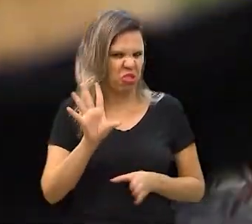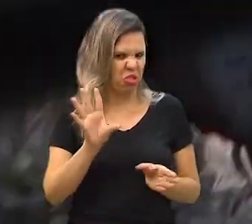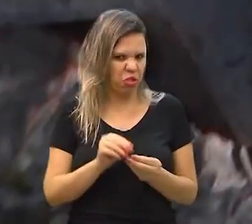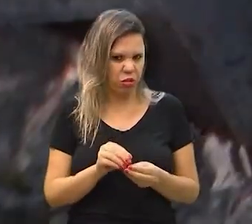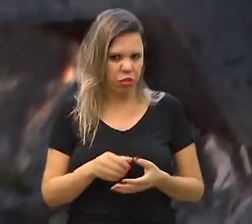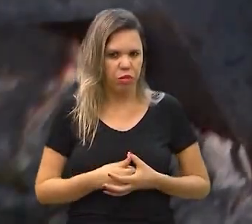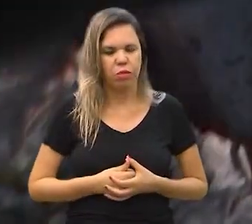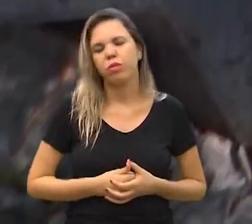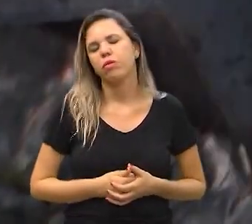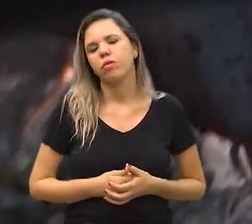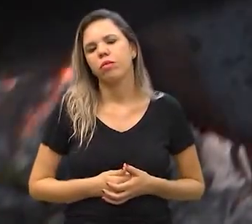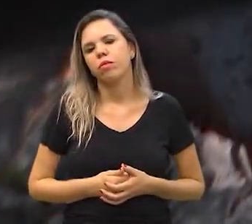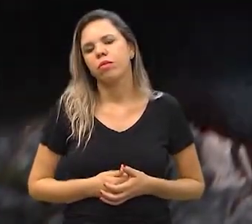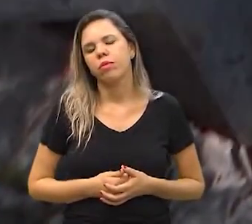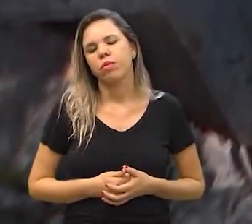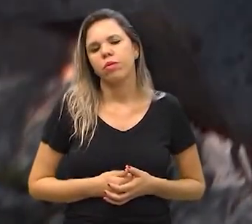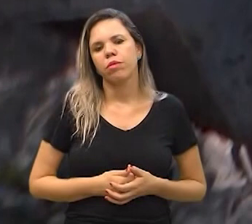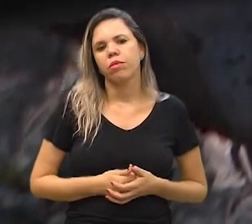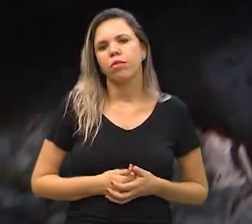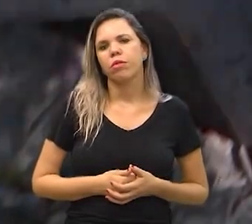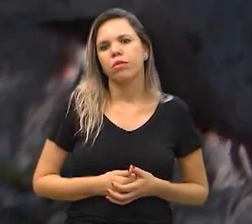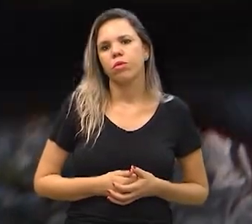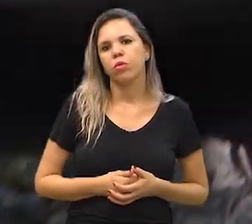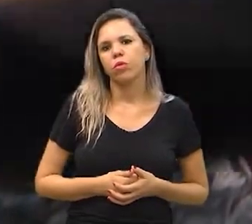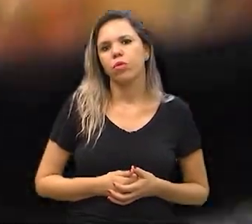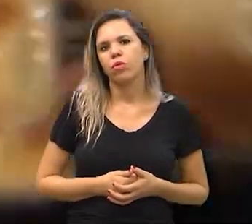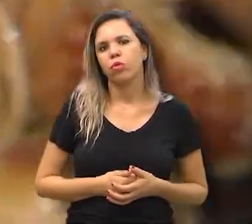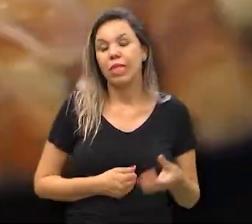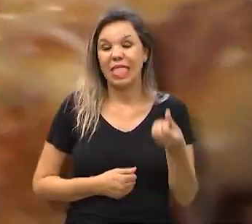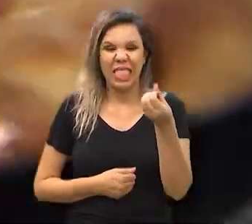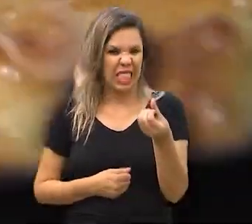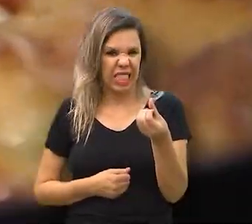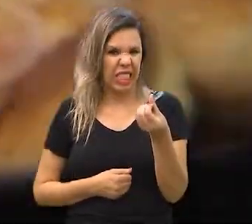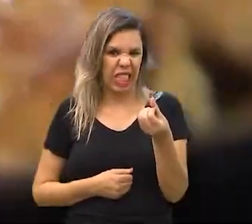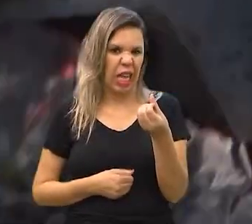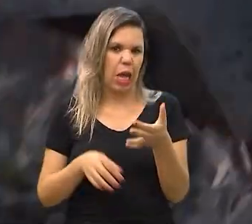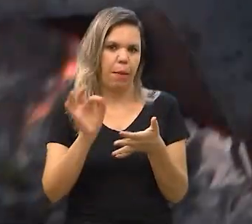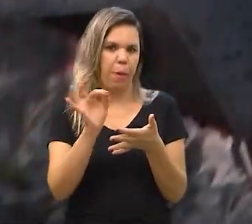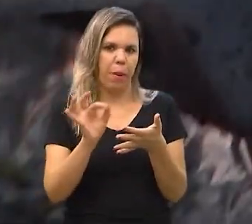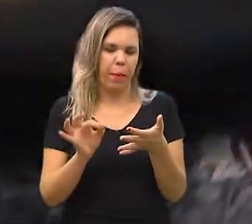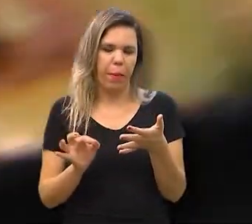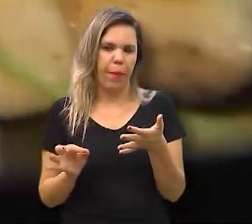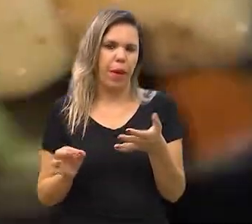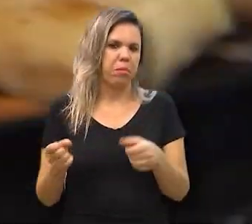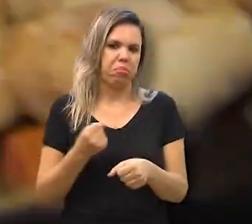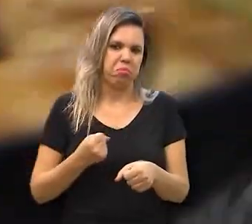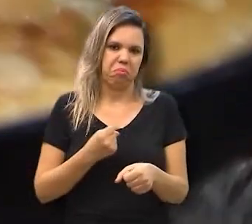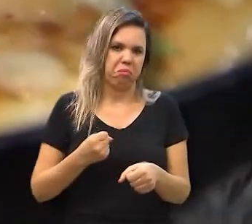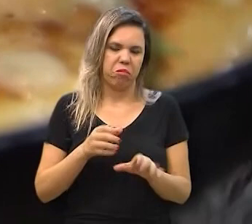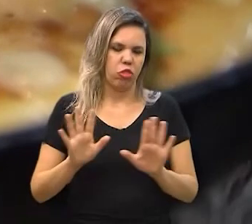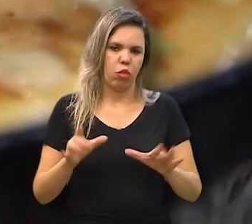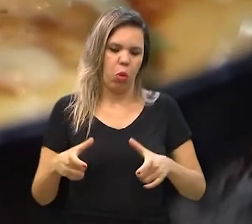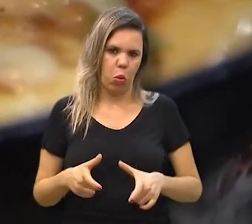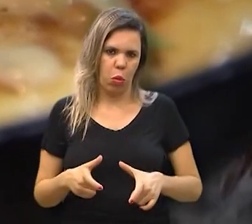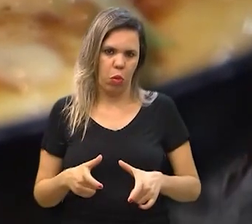só isso? Só. Jogo rápido. Tem aí, ó, 4, 5, 6 ingredientes no máximo. É